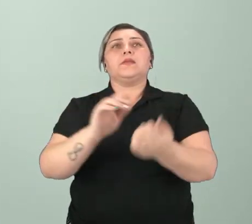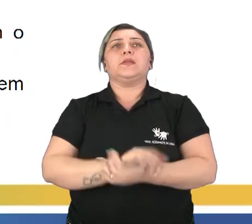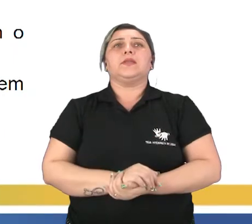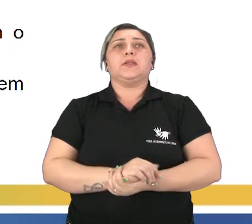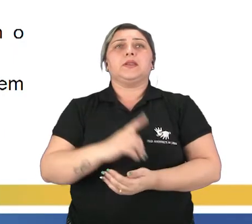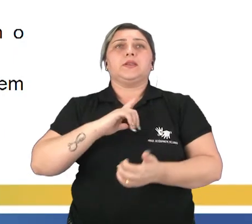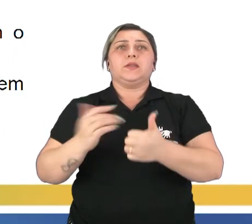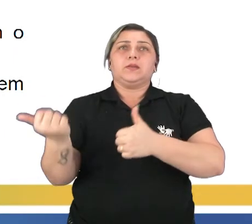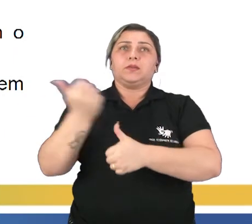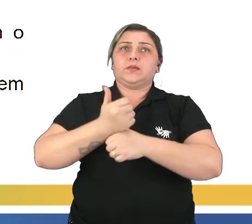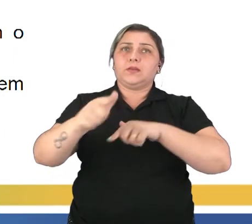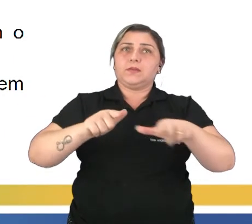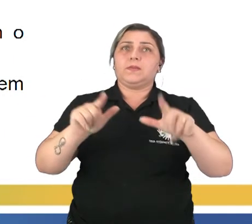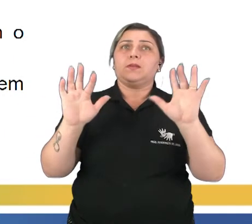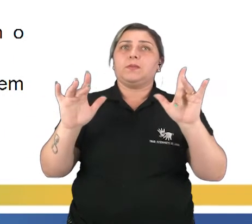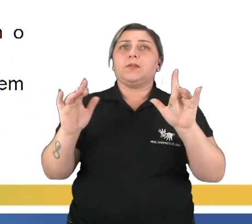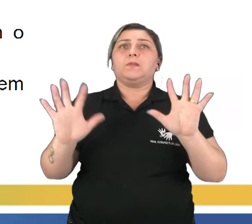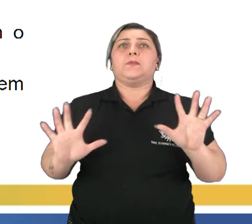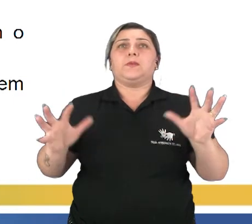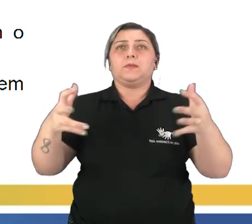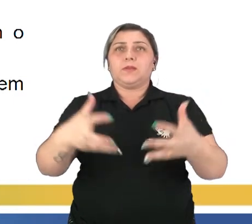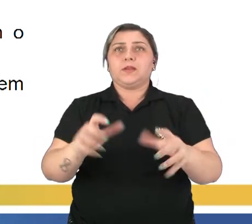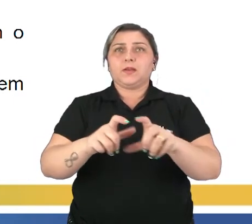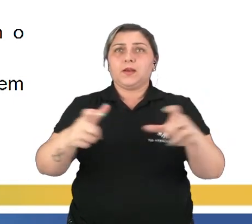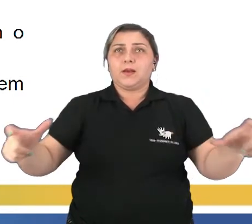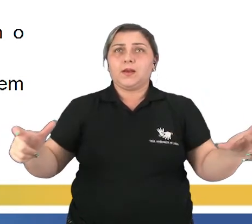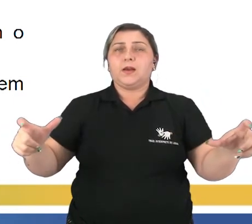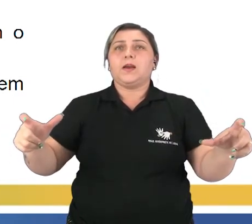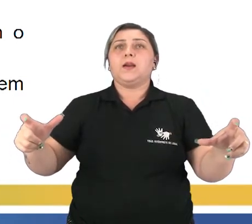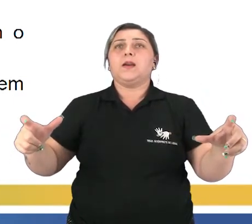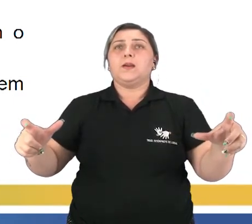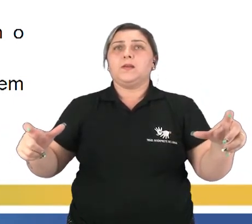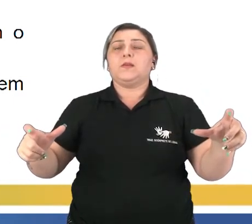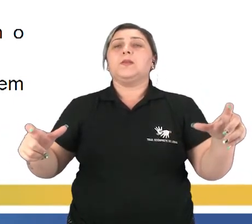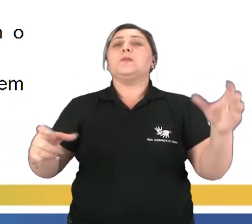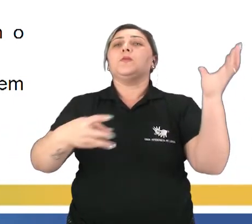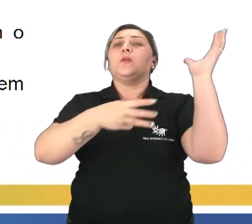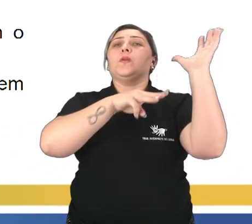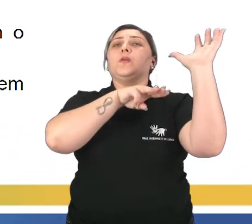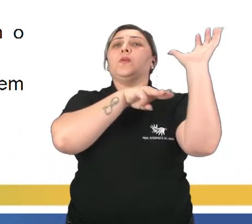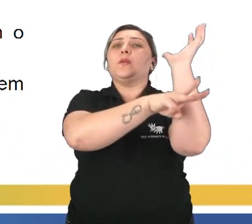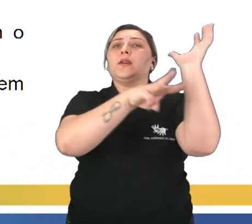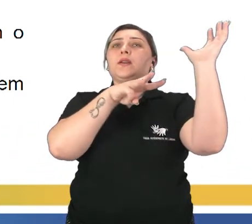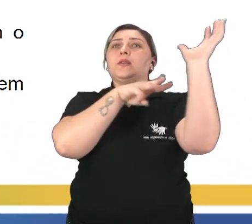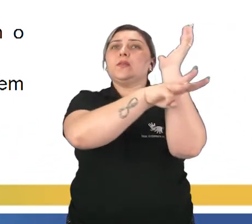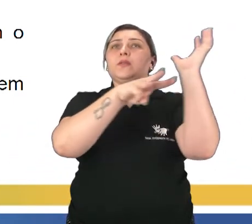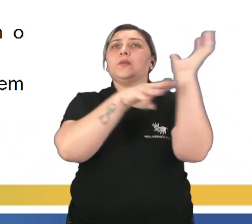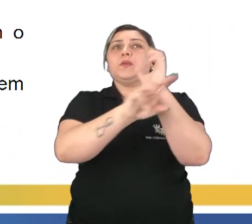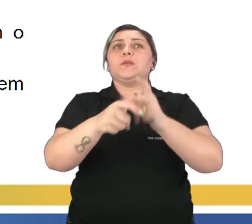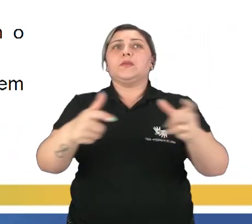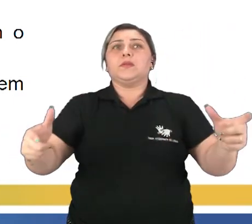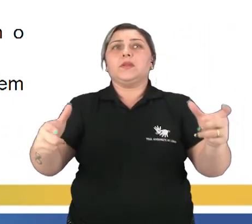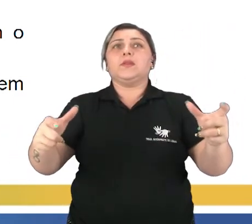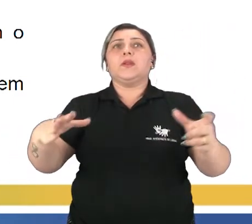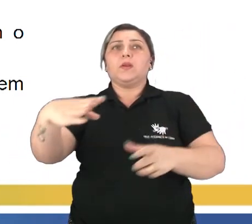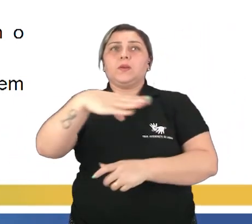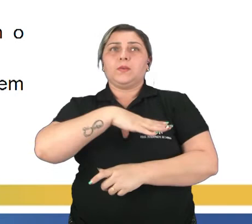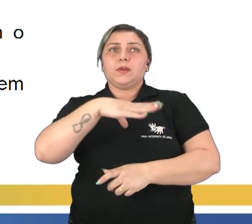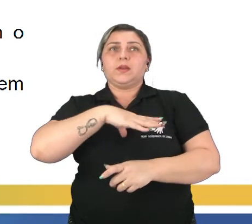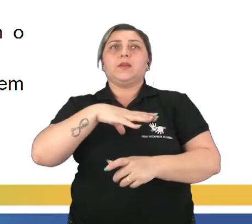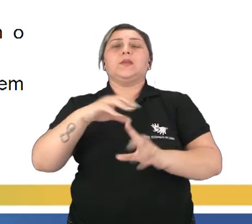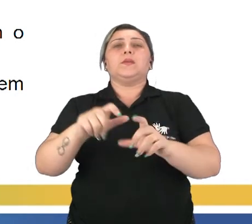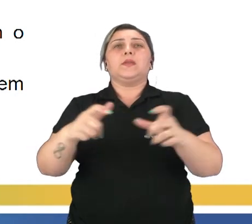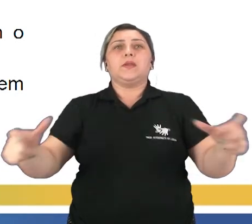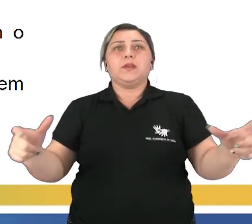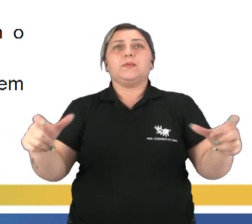A gente tem substituição do trabalho humano por máquinas, o que ampliou o eixo do rural e intensificou o crescimento urbano,